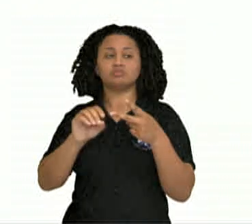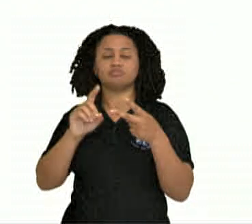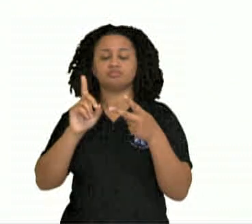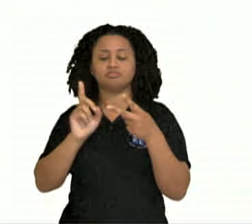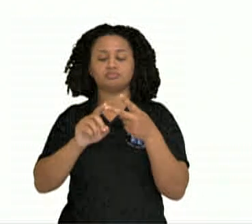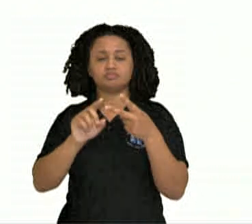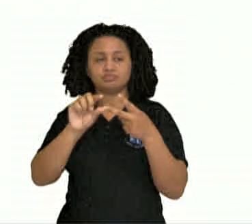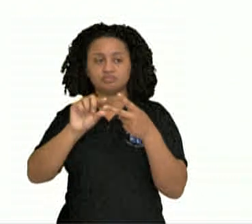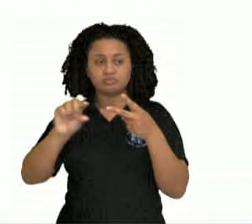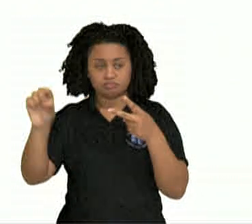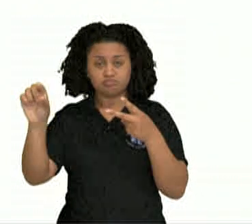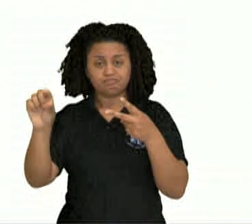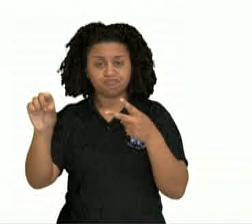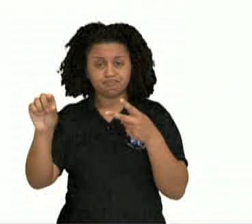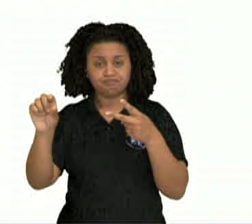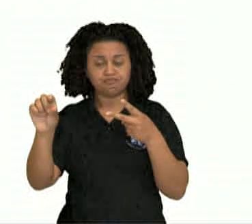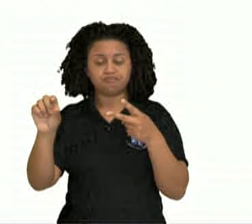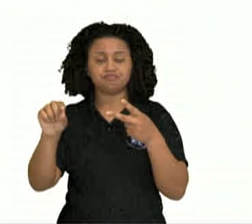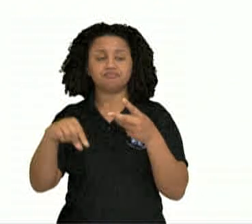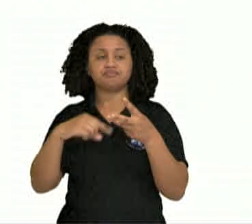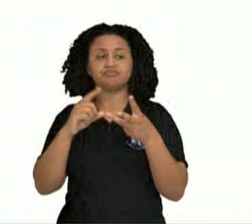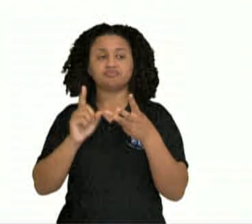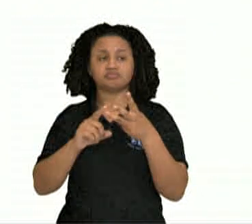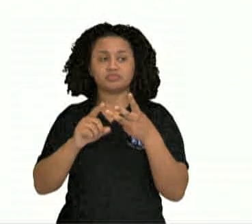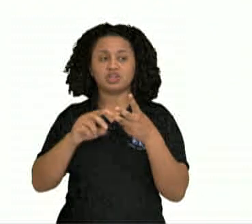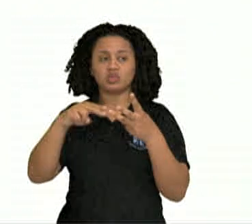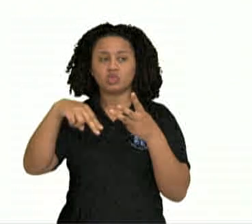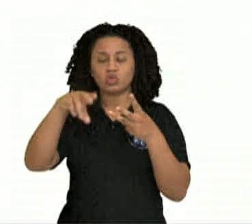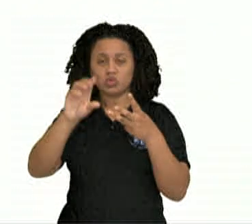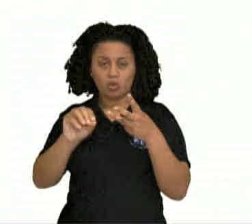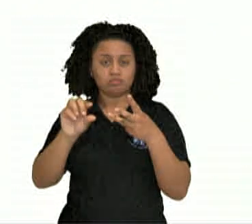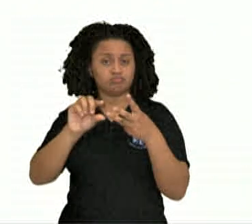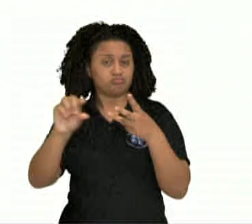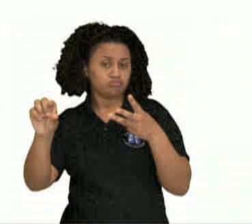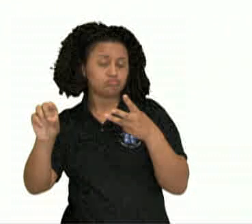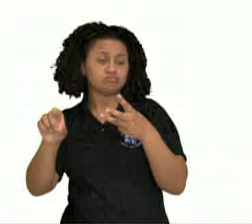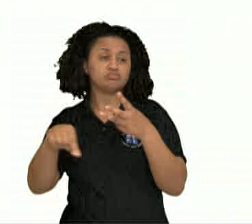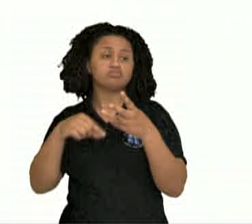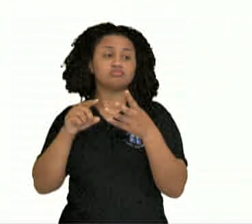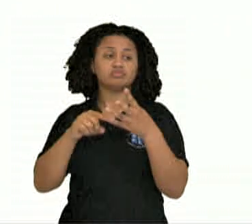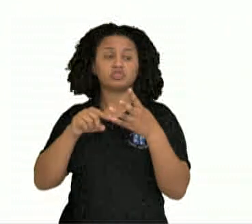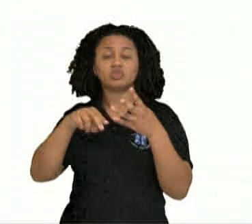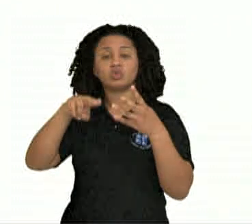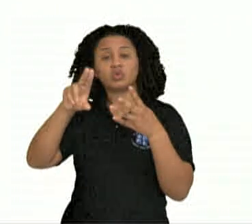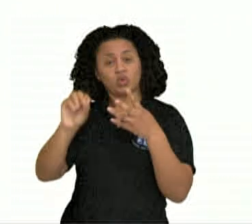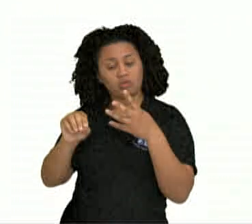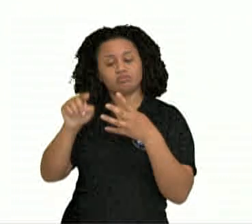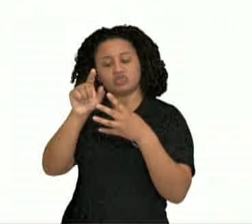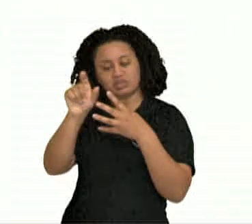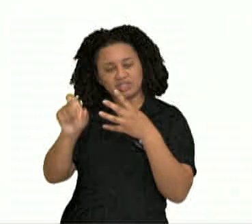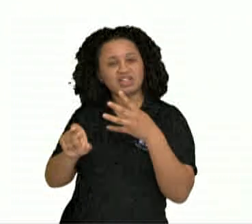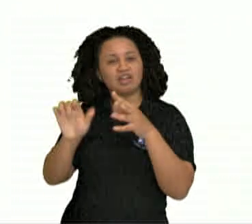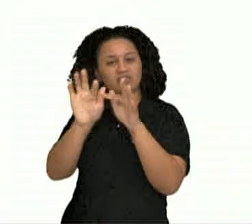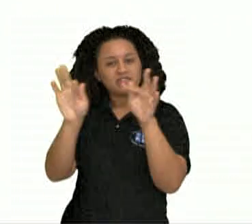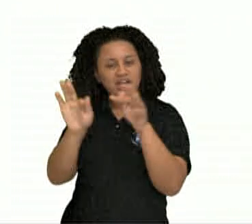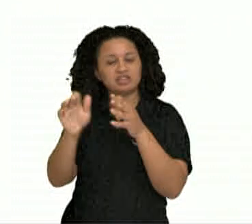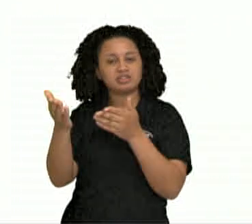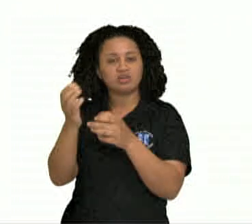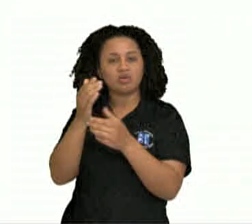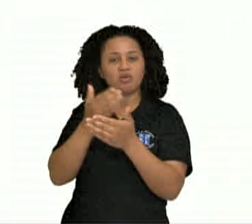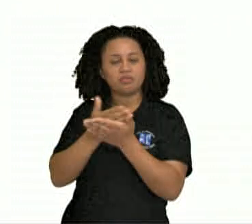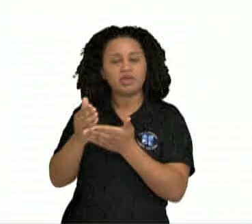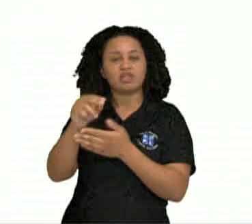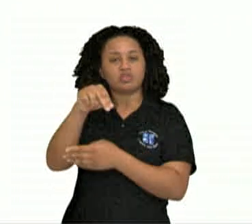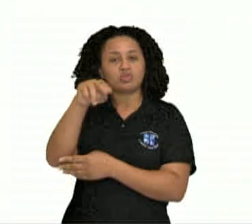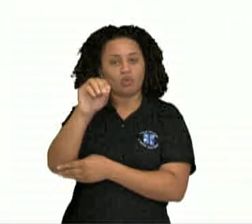no dejes las cosas sin terminar, no te escondas e no reprimas. Então, observe aí